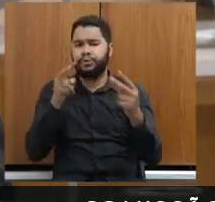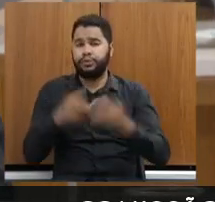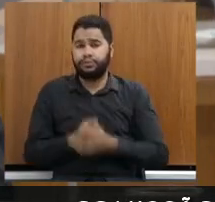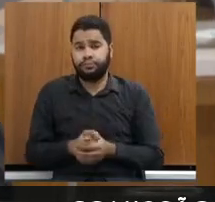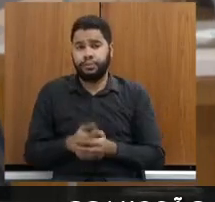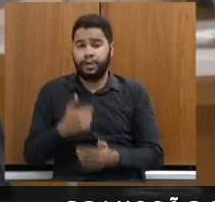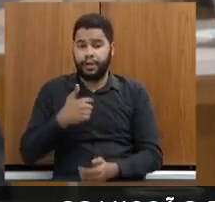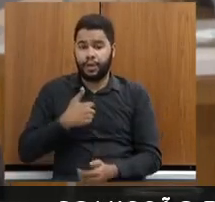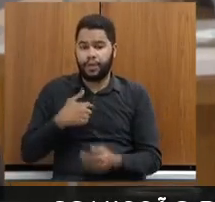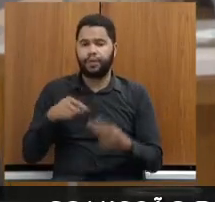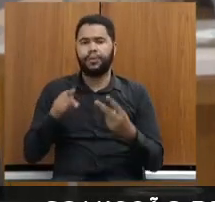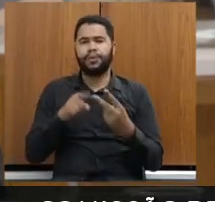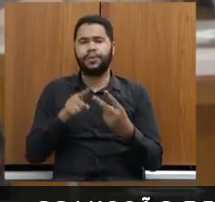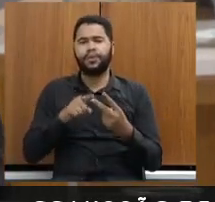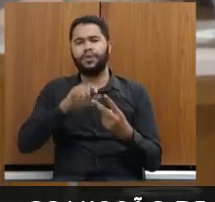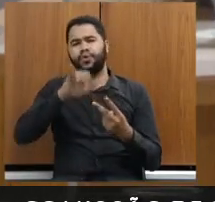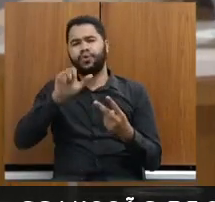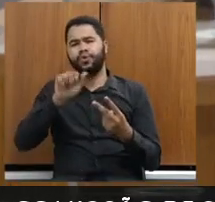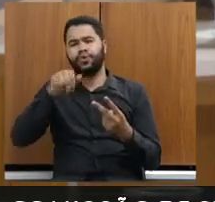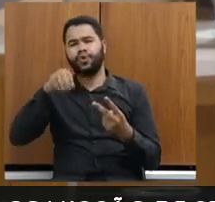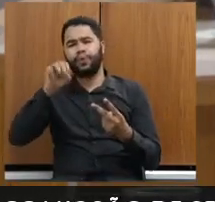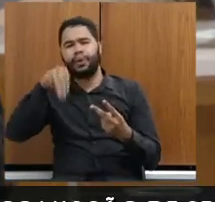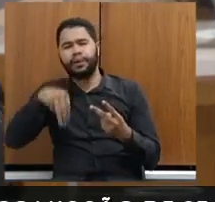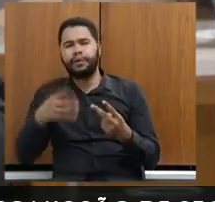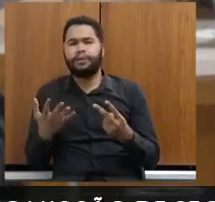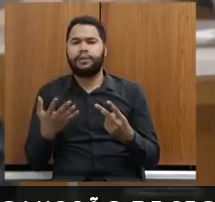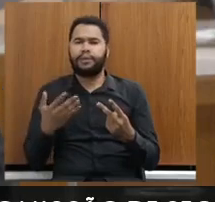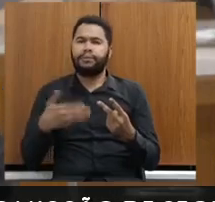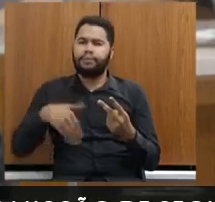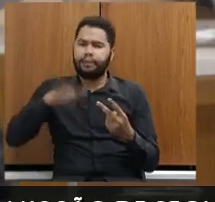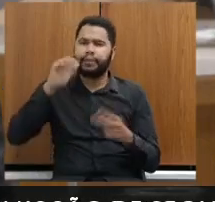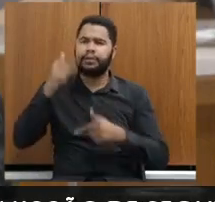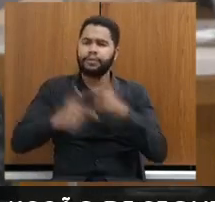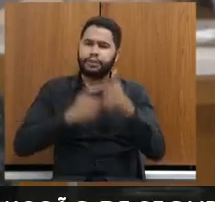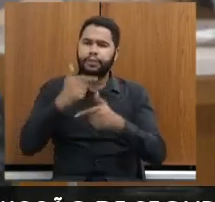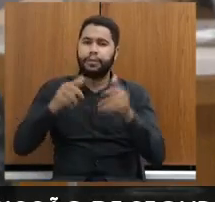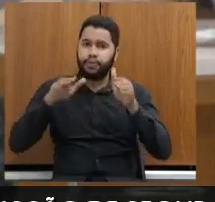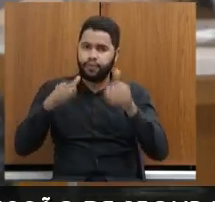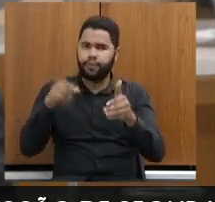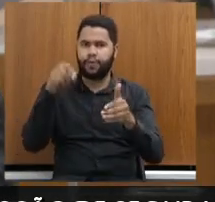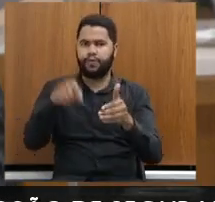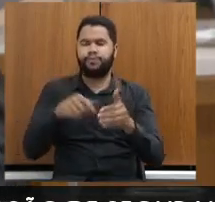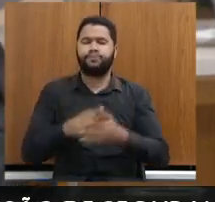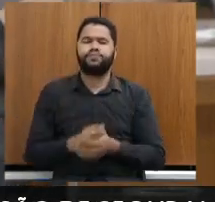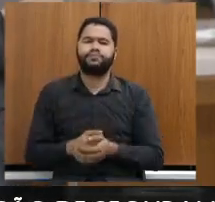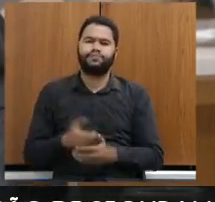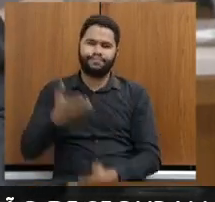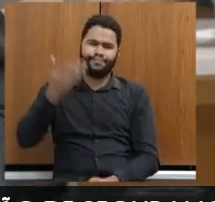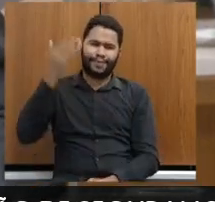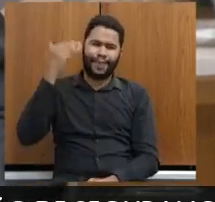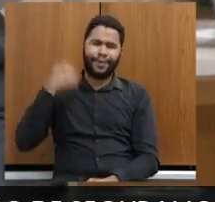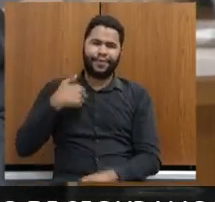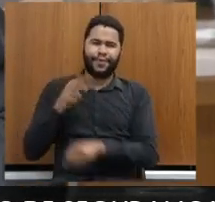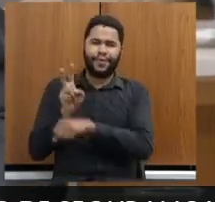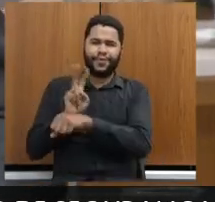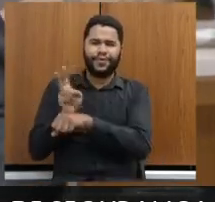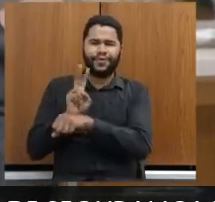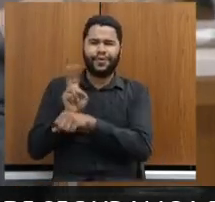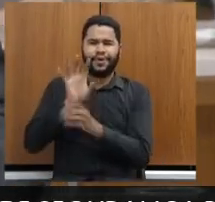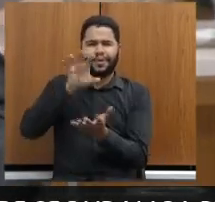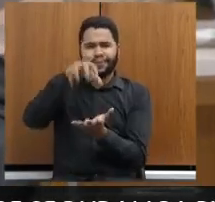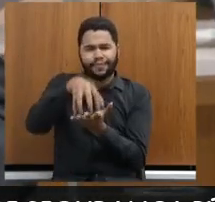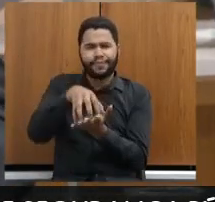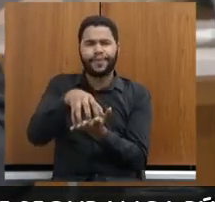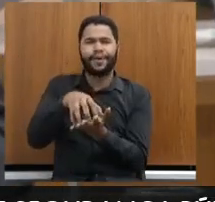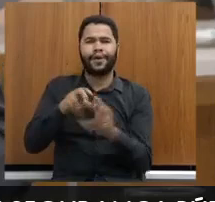seja os mais é que tenha trabalhado nessa questão quando eu era o chefe de departamento de